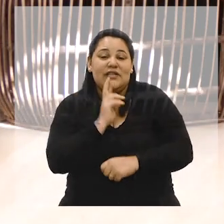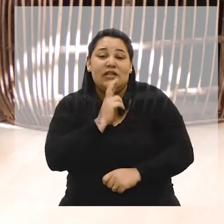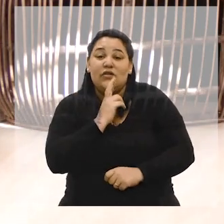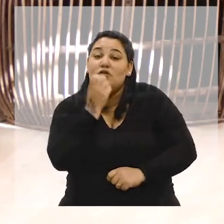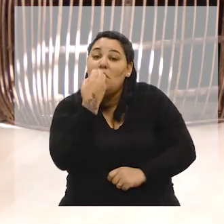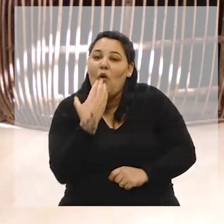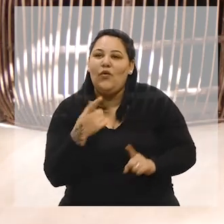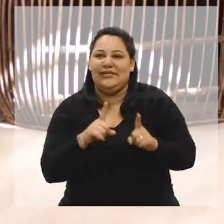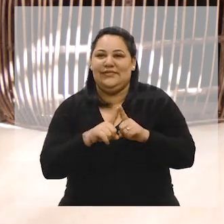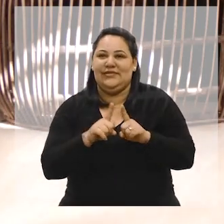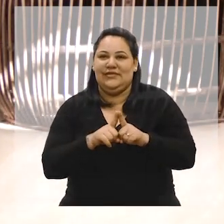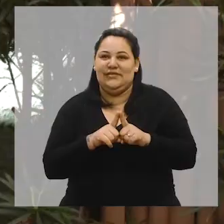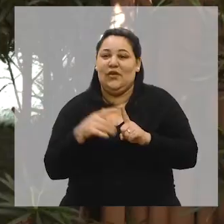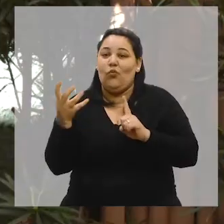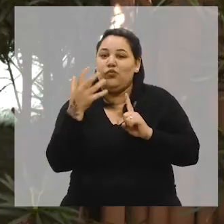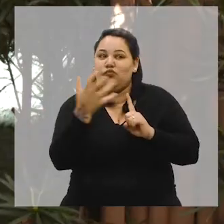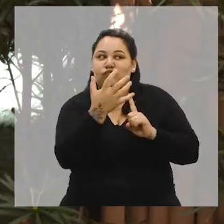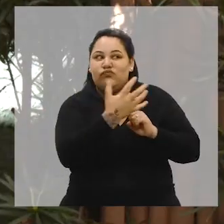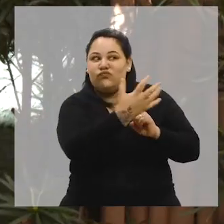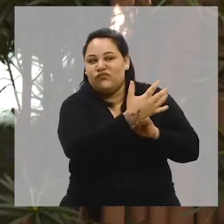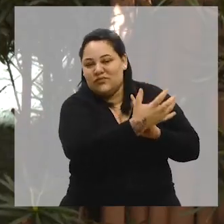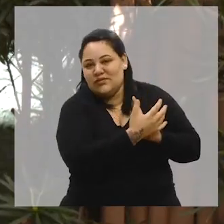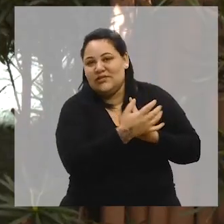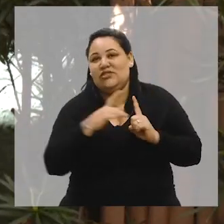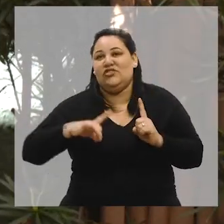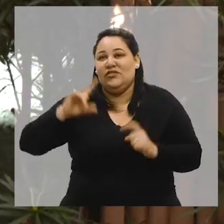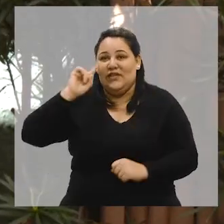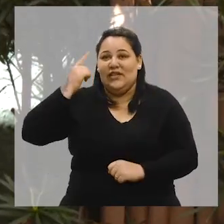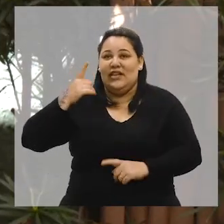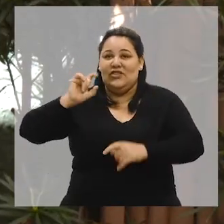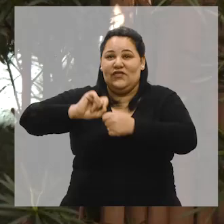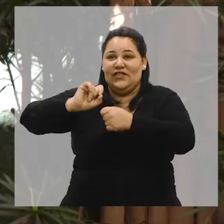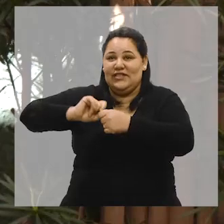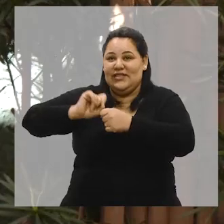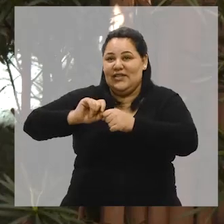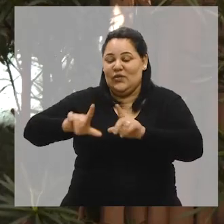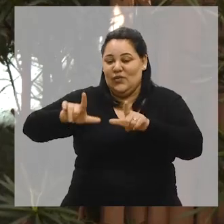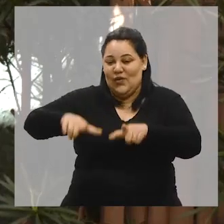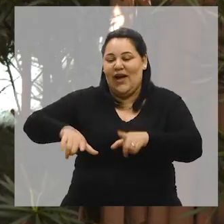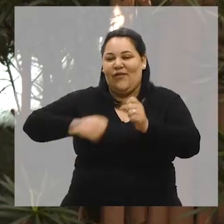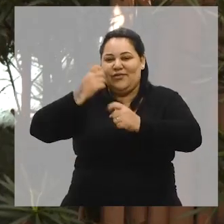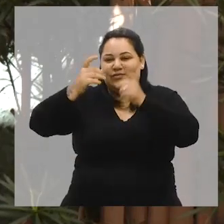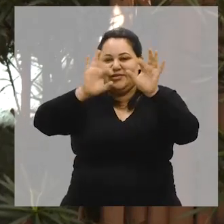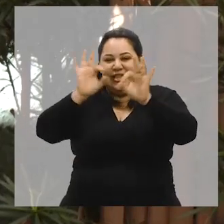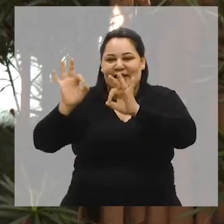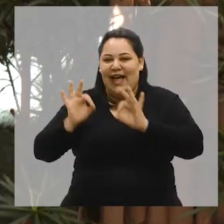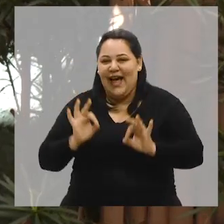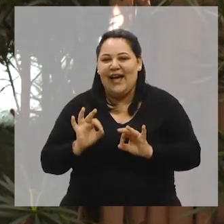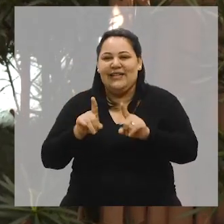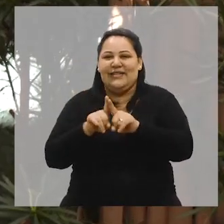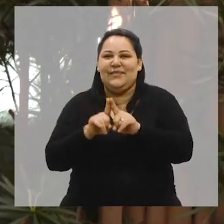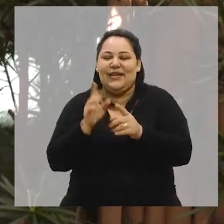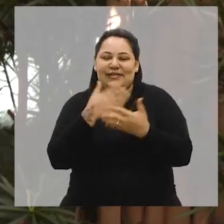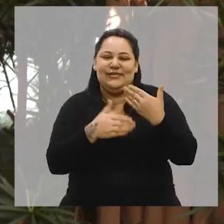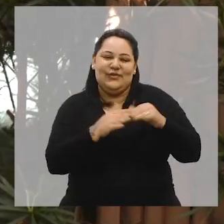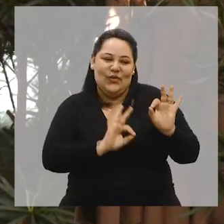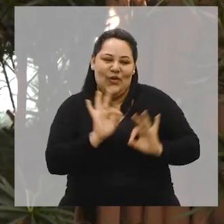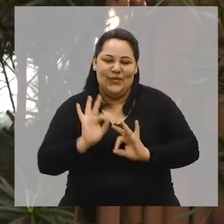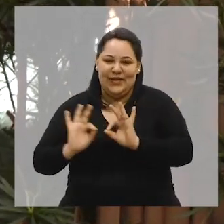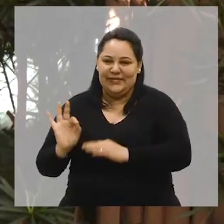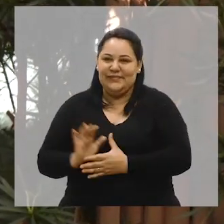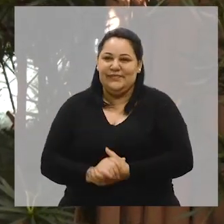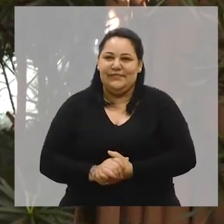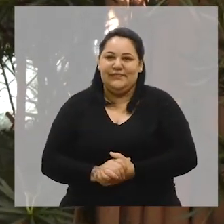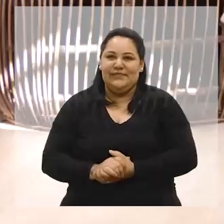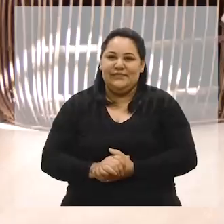bons. Então, foi inspirado nisso que a gente teve a ideia de fazer um cantinho com alguns detalhes, com tudo arrumadinho.